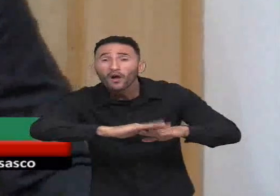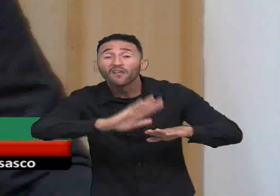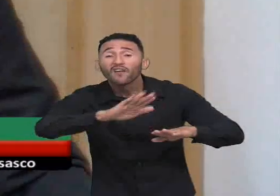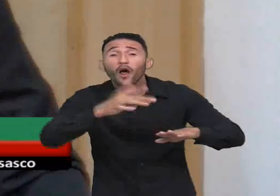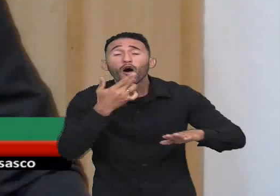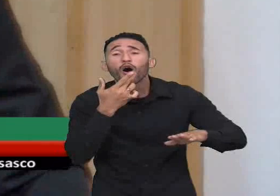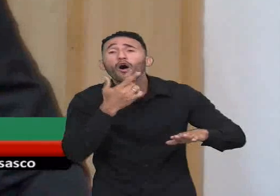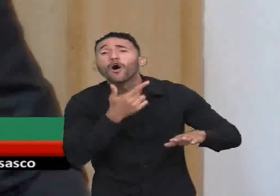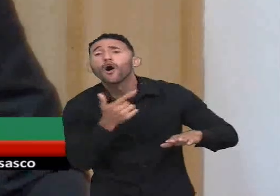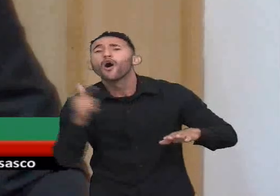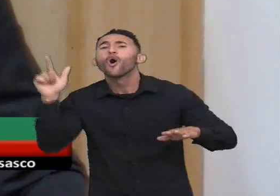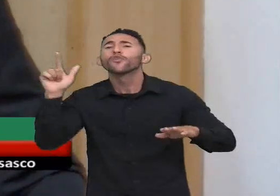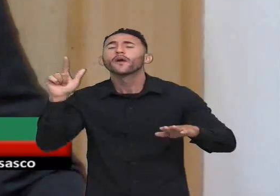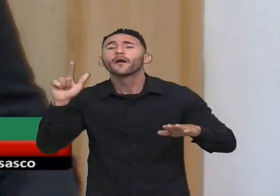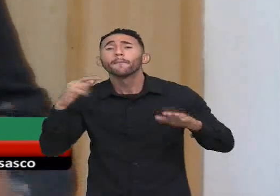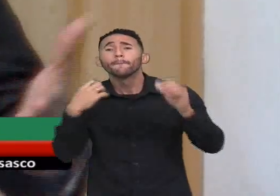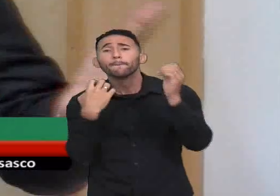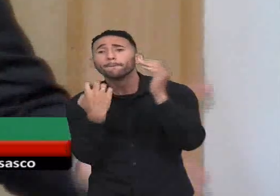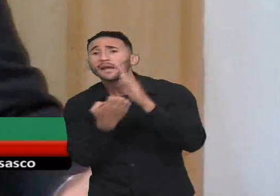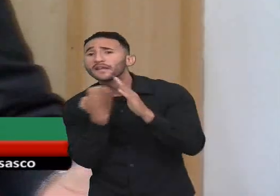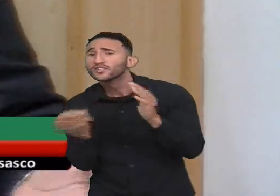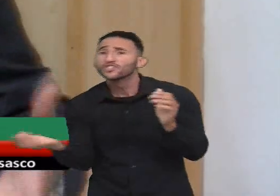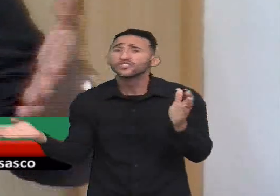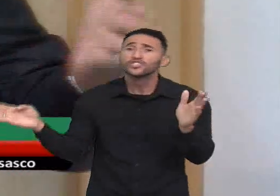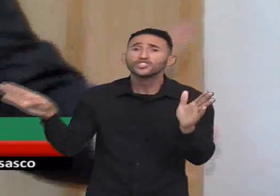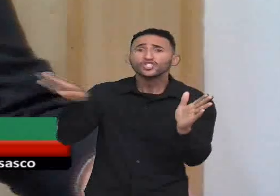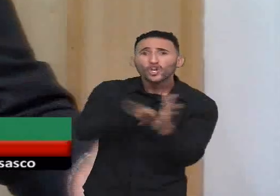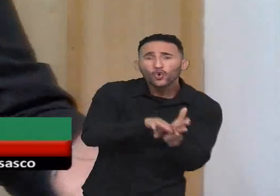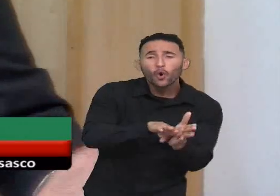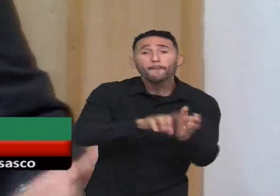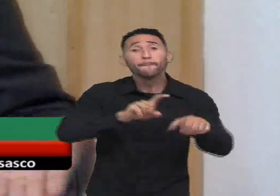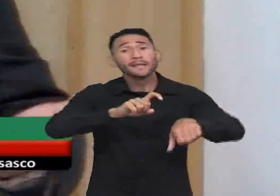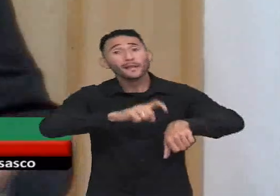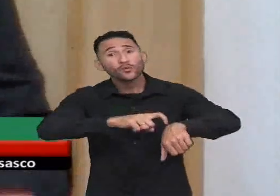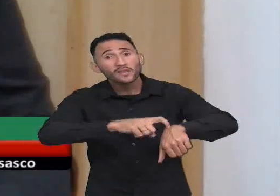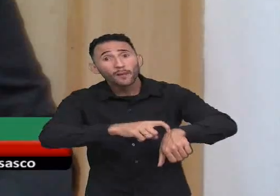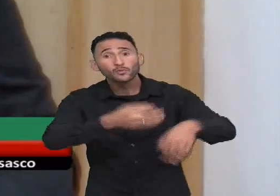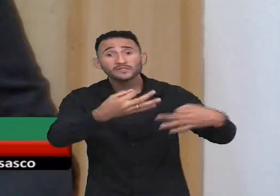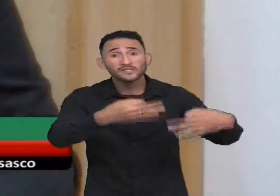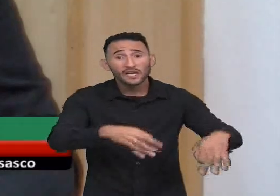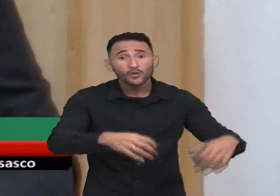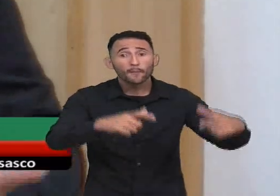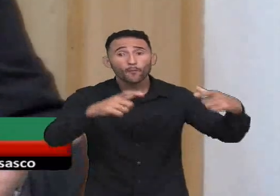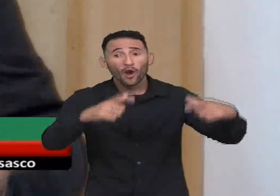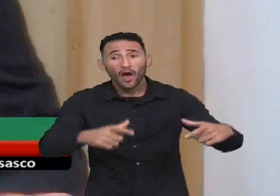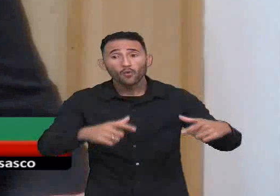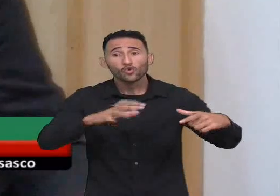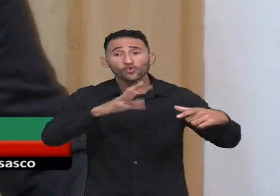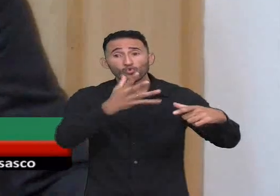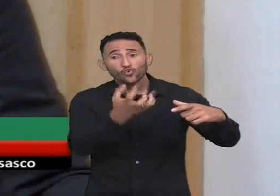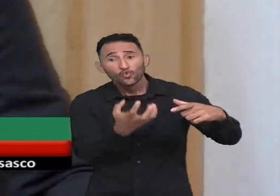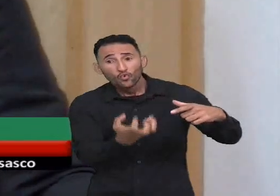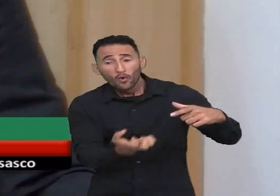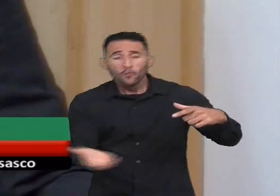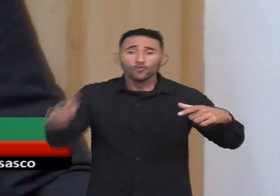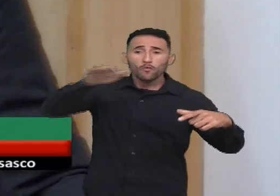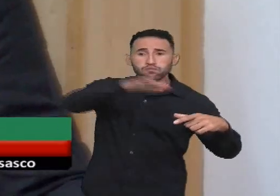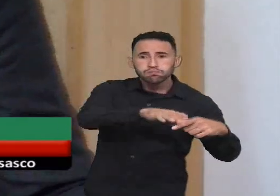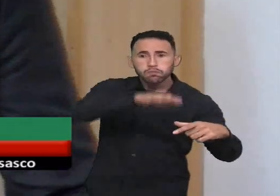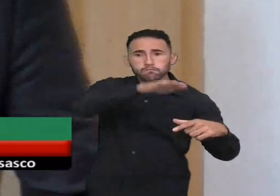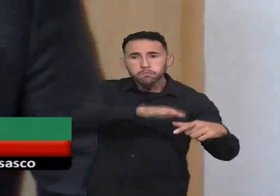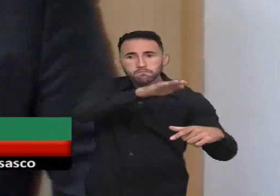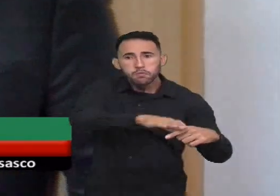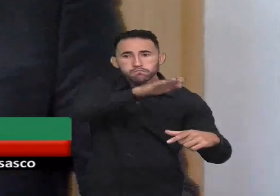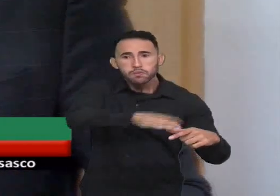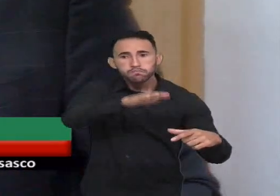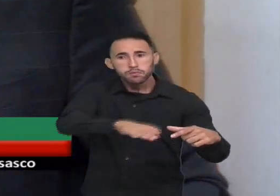outro caminhão que vem, outra equipe, porque tem um tempo certo para aquele buraco ficar aberto, para compactar a terra, para jogar o asfalto. Mas